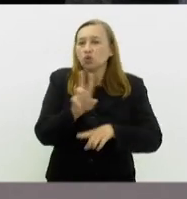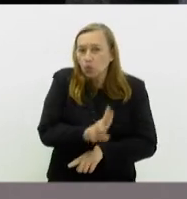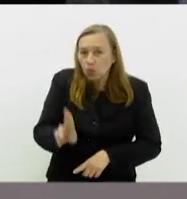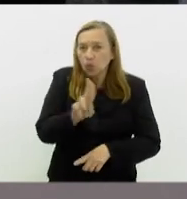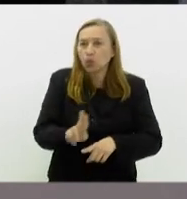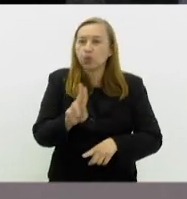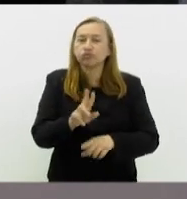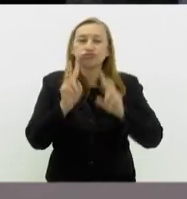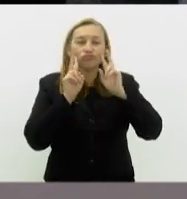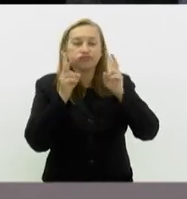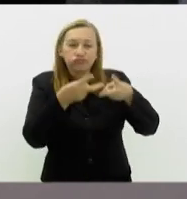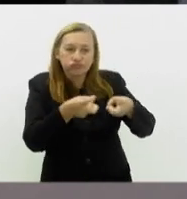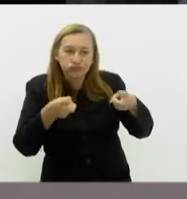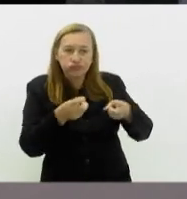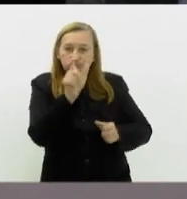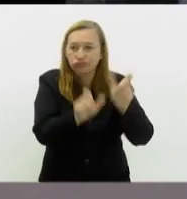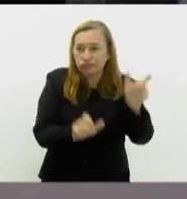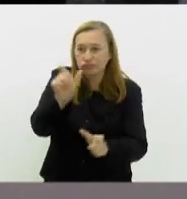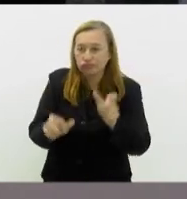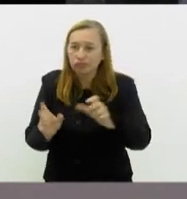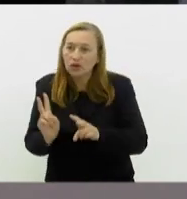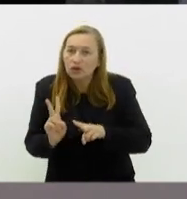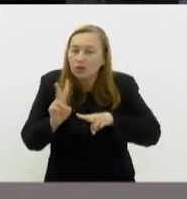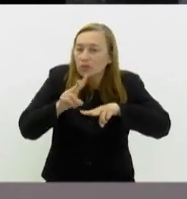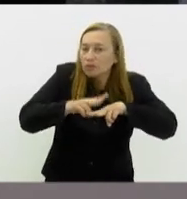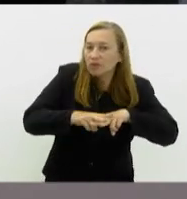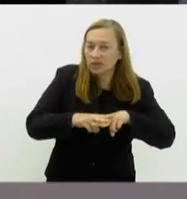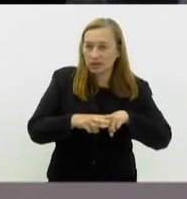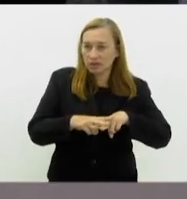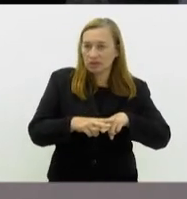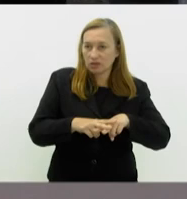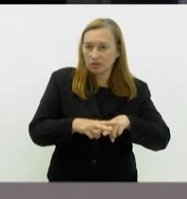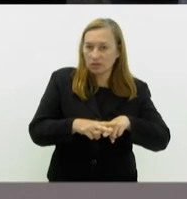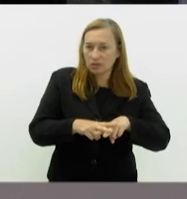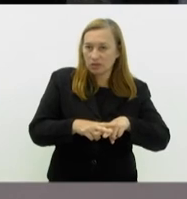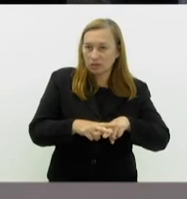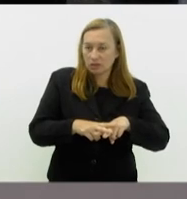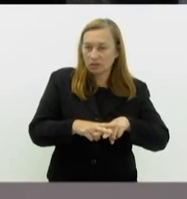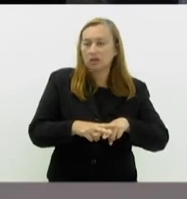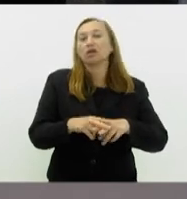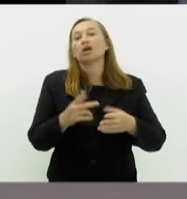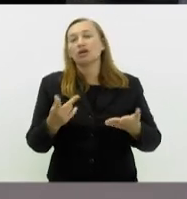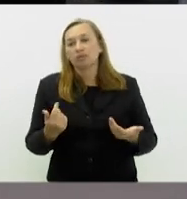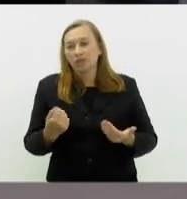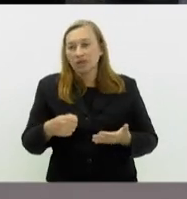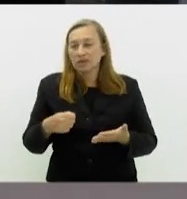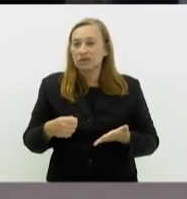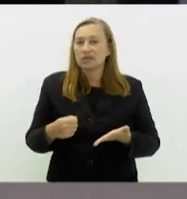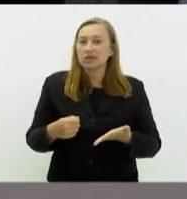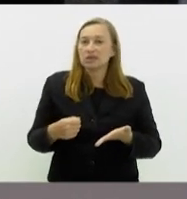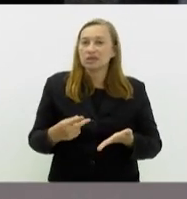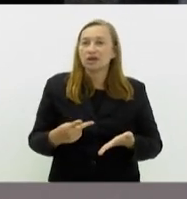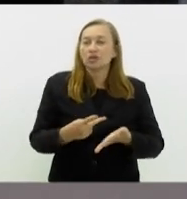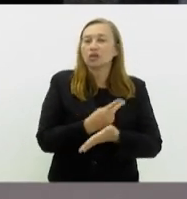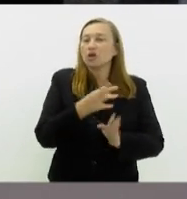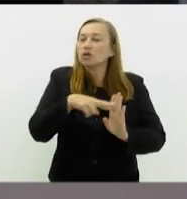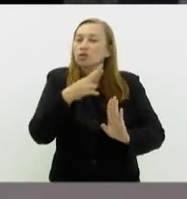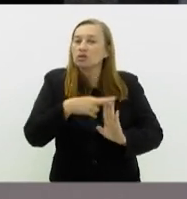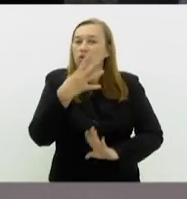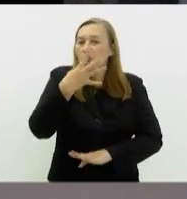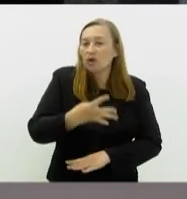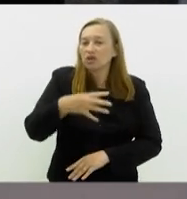decisões com decretação de prisão preventiva Desde que seja realizado em desconformidade à resolução